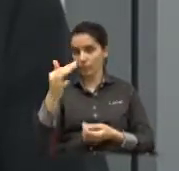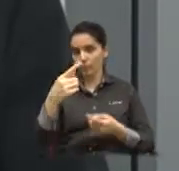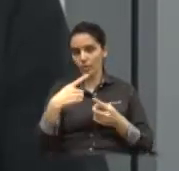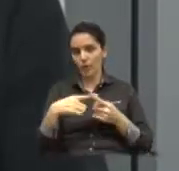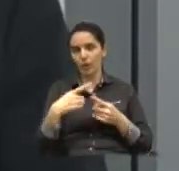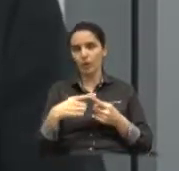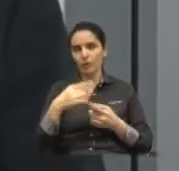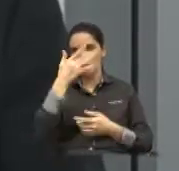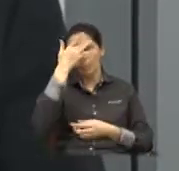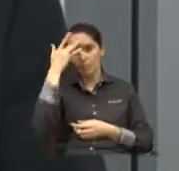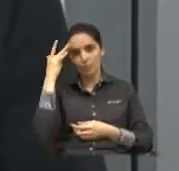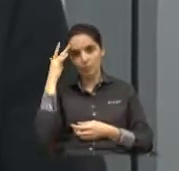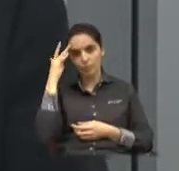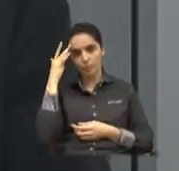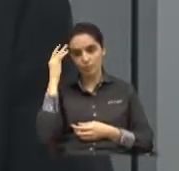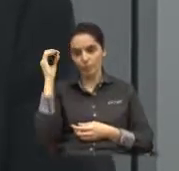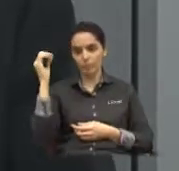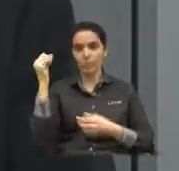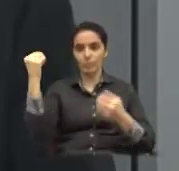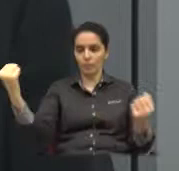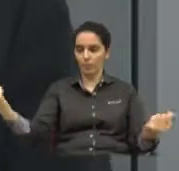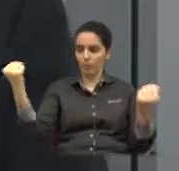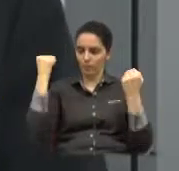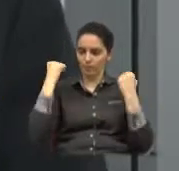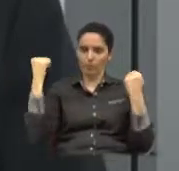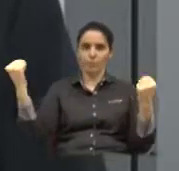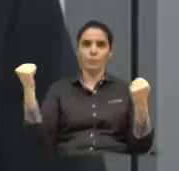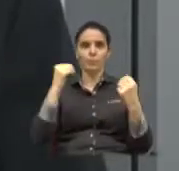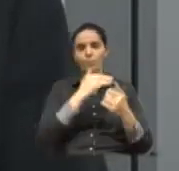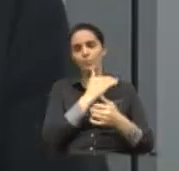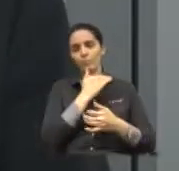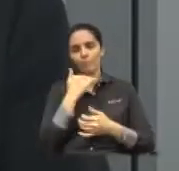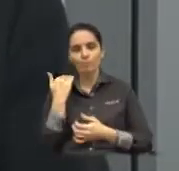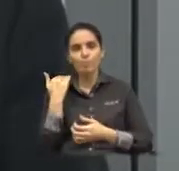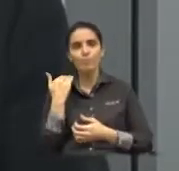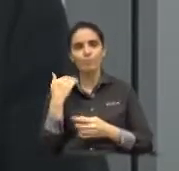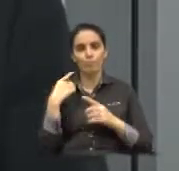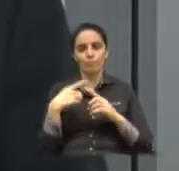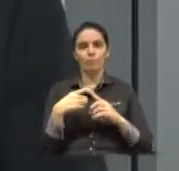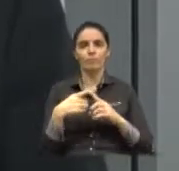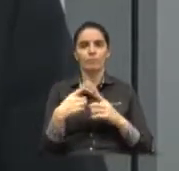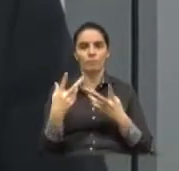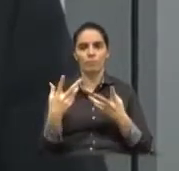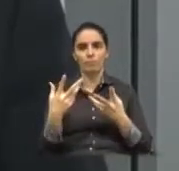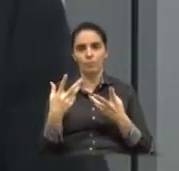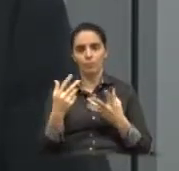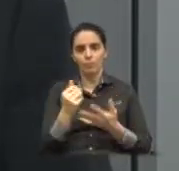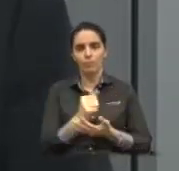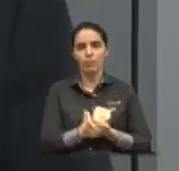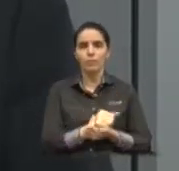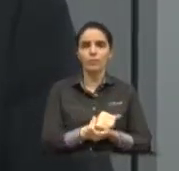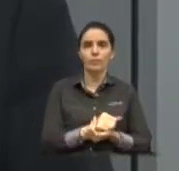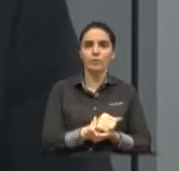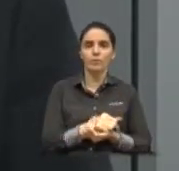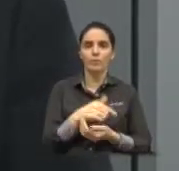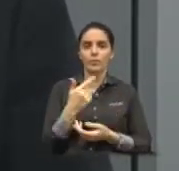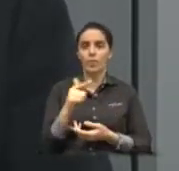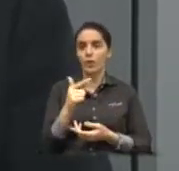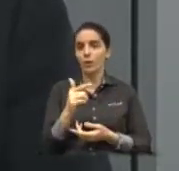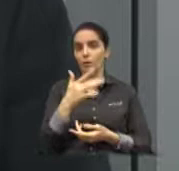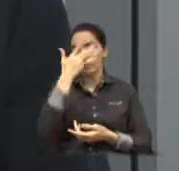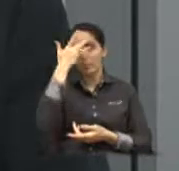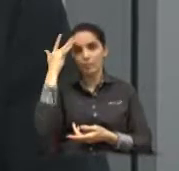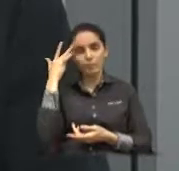pessoas morrerem em academia em busca da sua condição plena, física, né? Serem deparados aí por